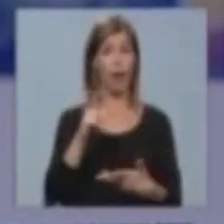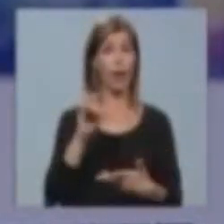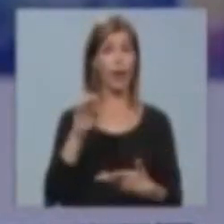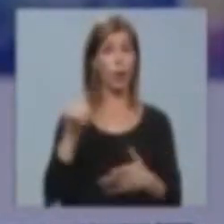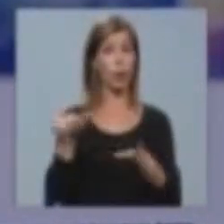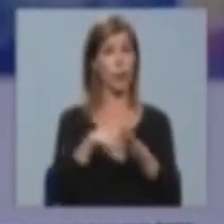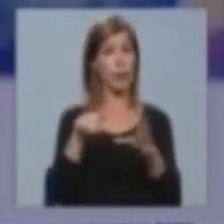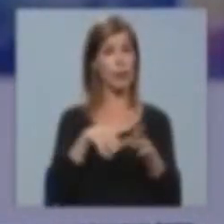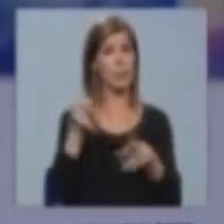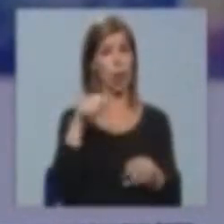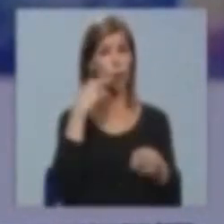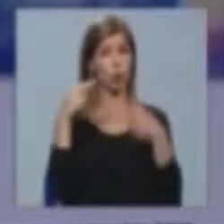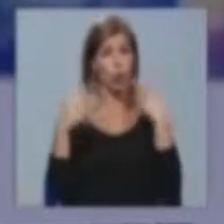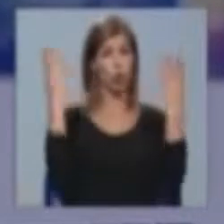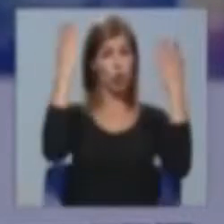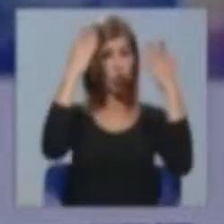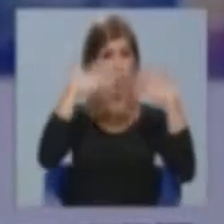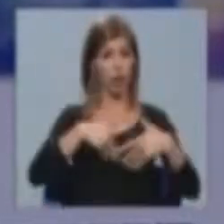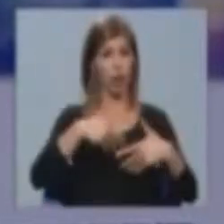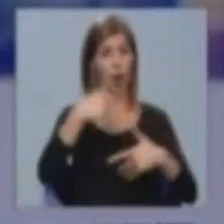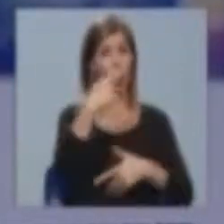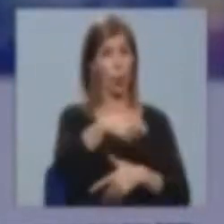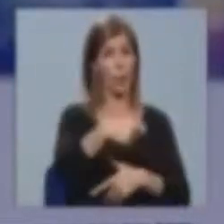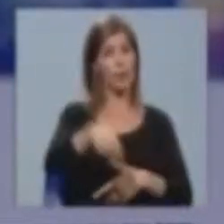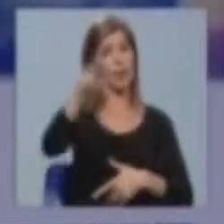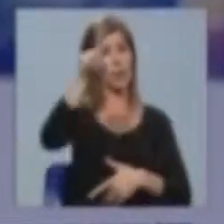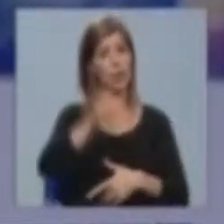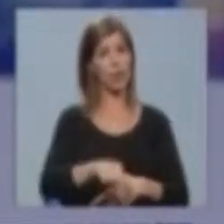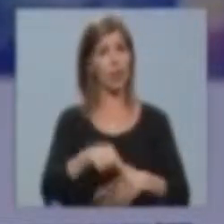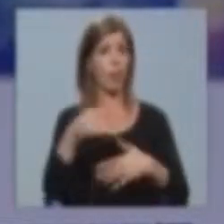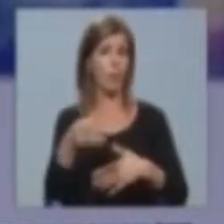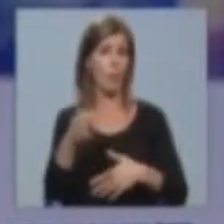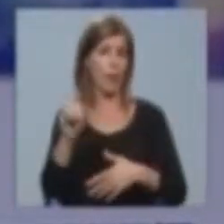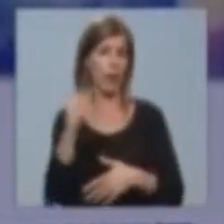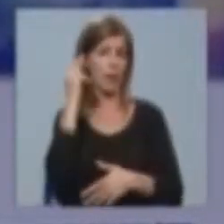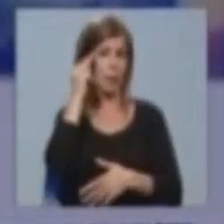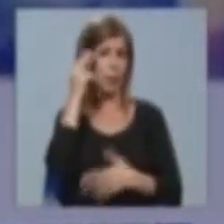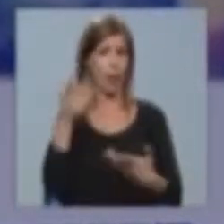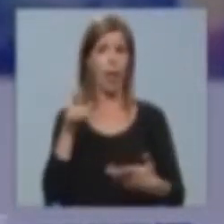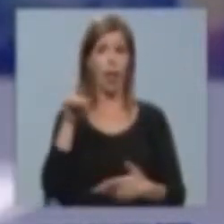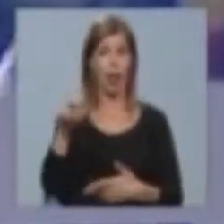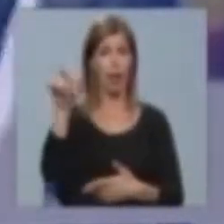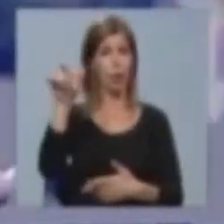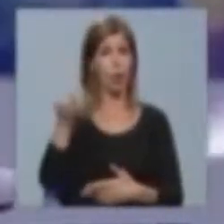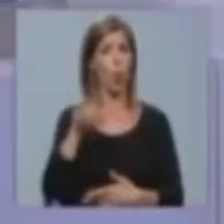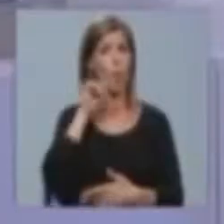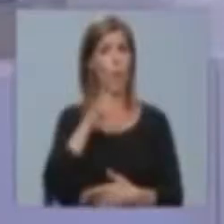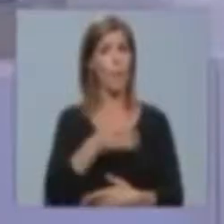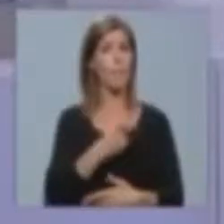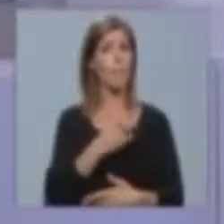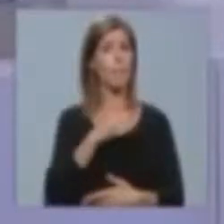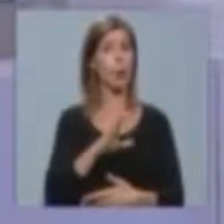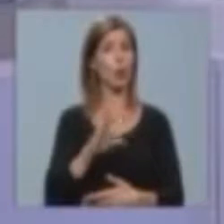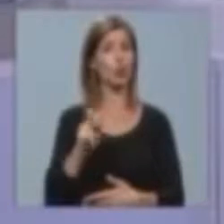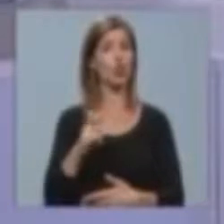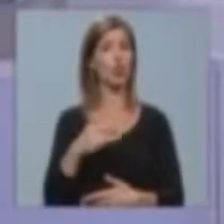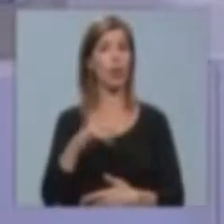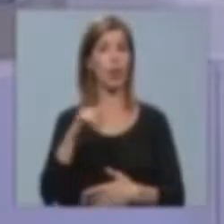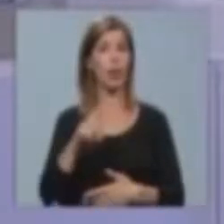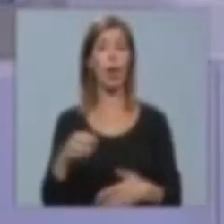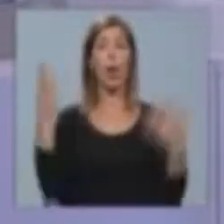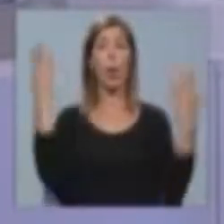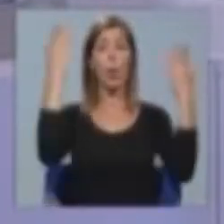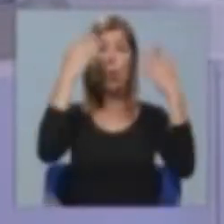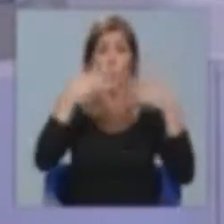num jantar com autarcas e dirigentes socialistas madeirenses. É lá que está o jornalista Paulo Jardim. Muito boa noite, Paulo.